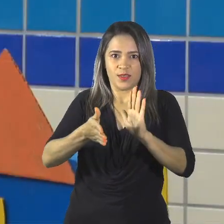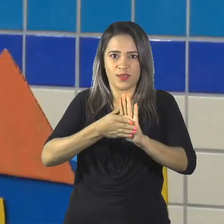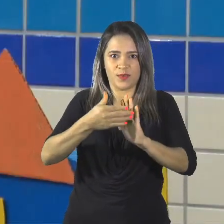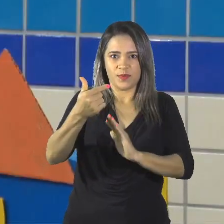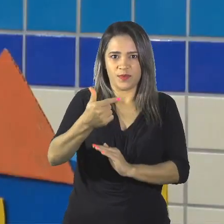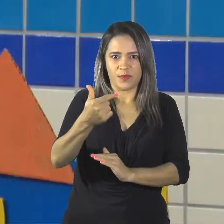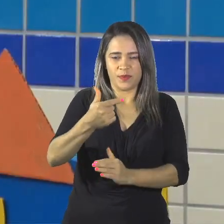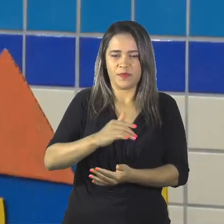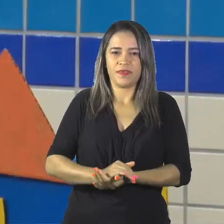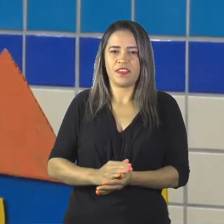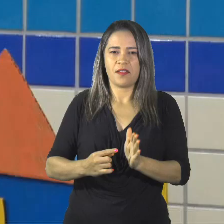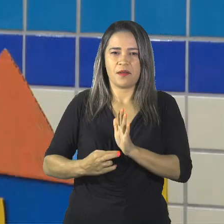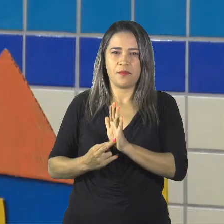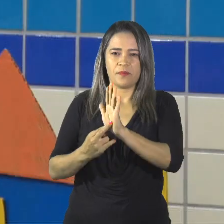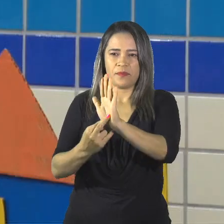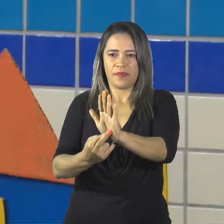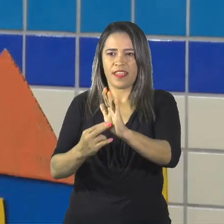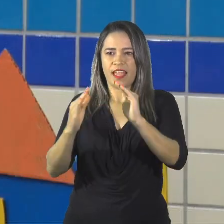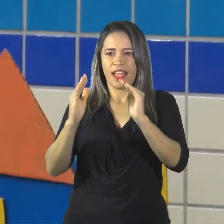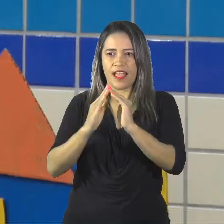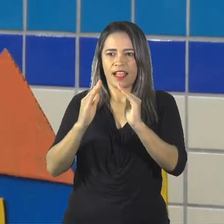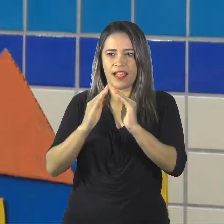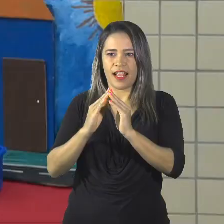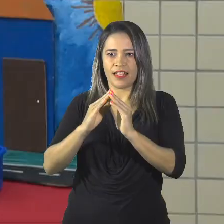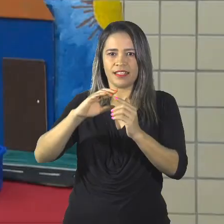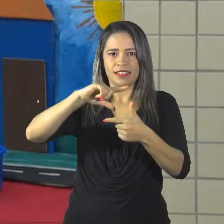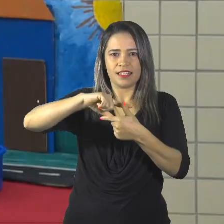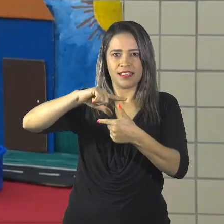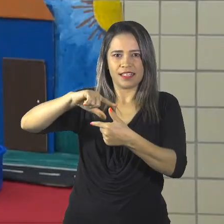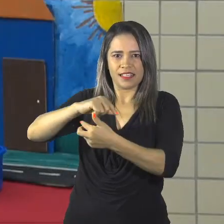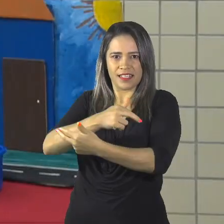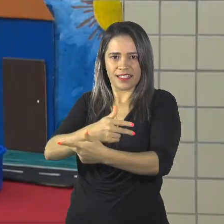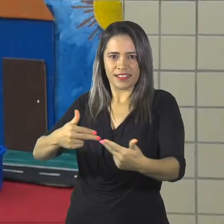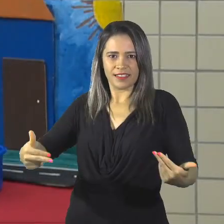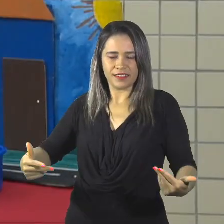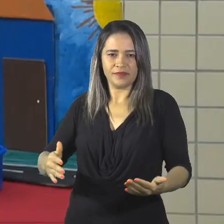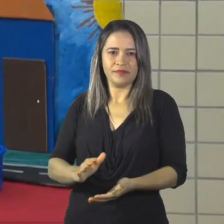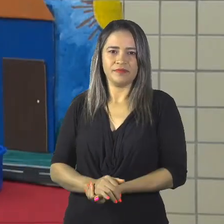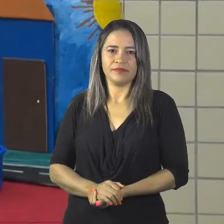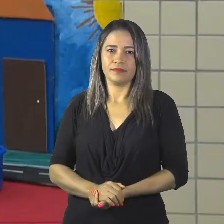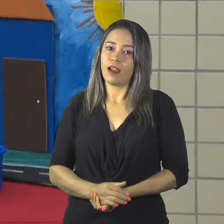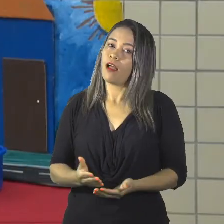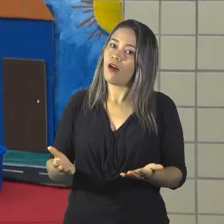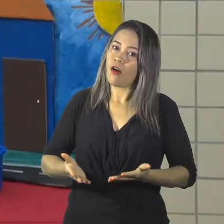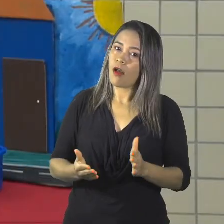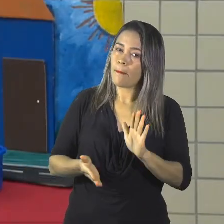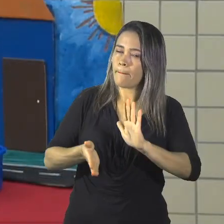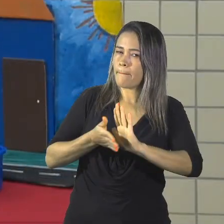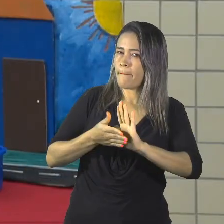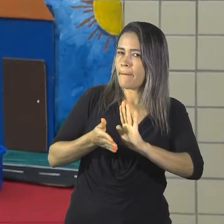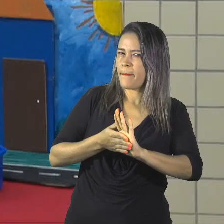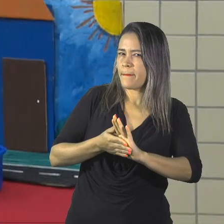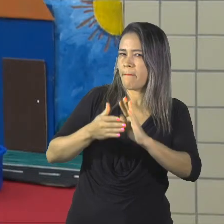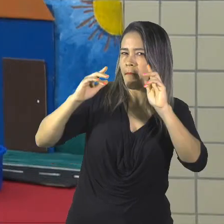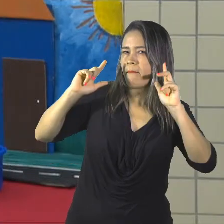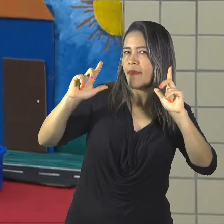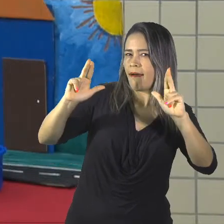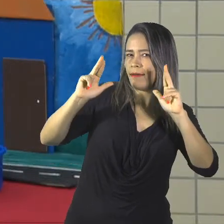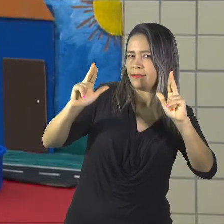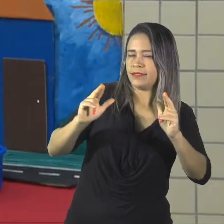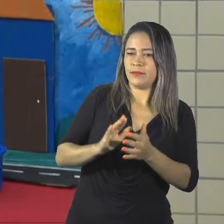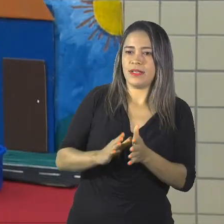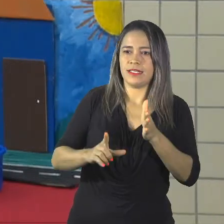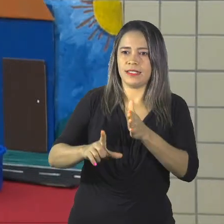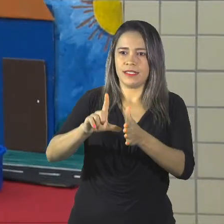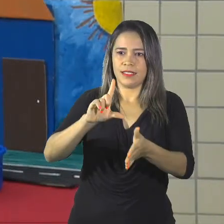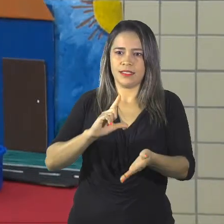vamos apresentar agora a casa e as formas geométricas. Nós vamos apresentar essa proposta de uma maneira bem divertida, mas antes eu quero